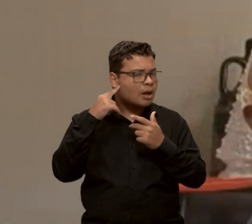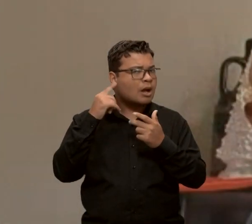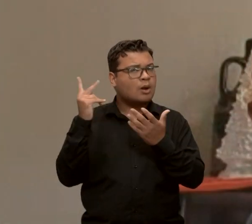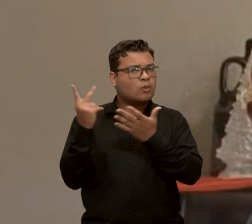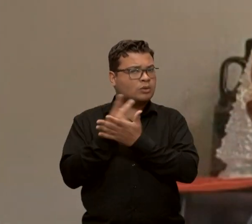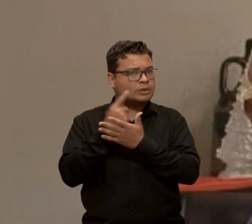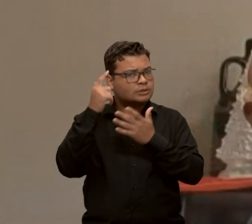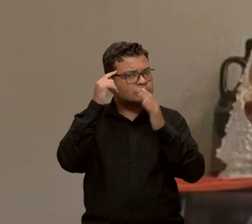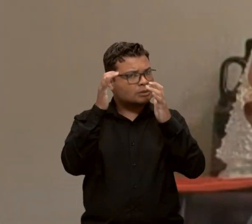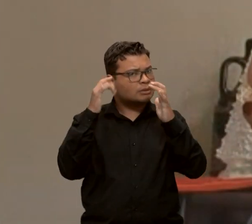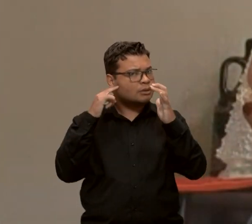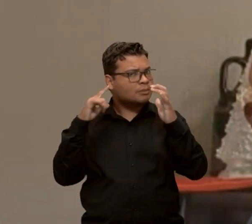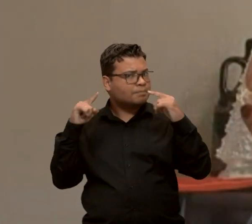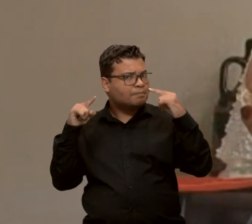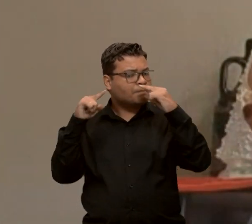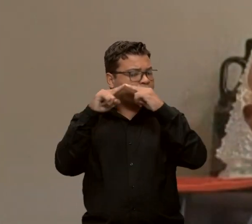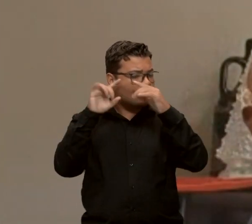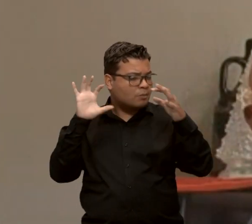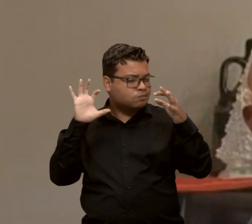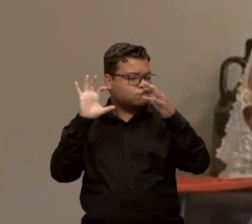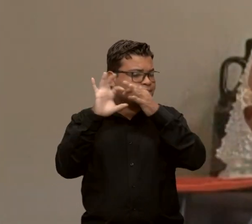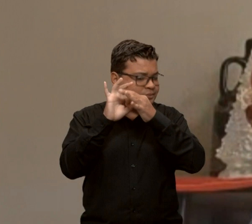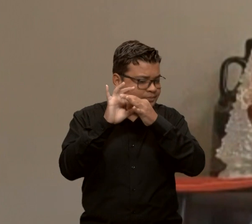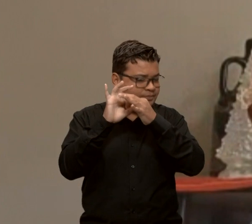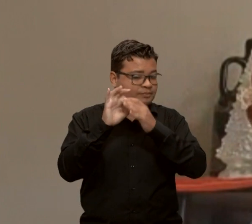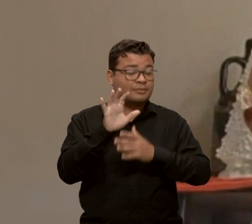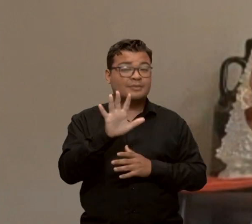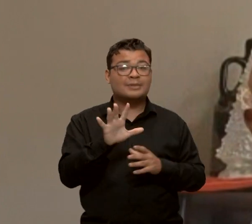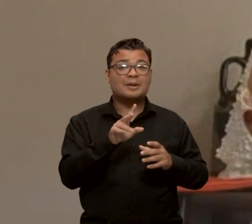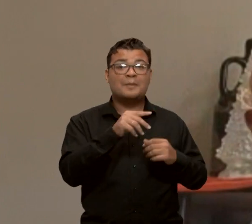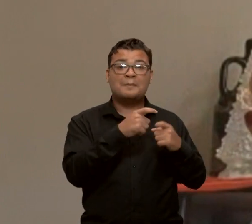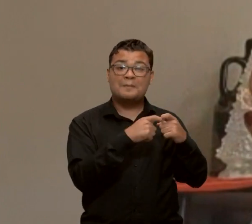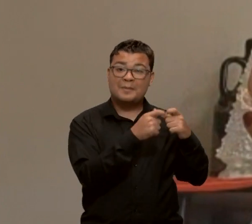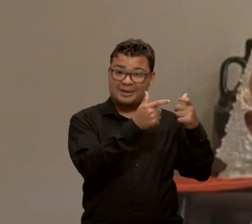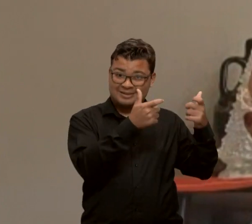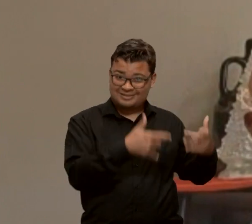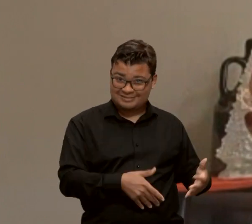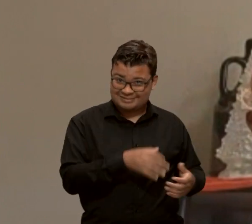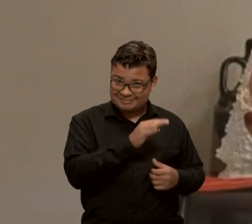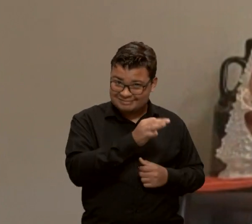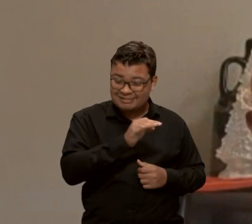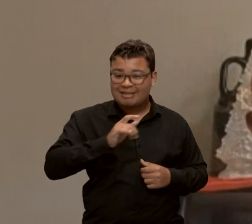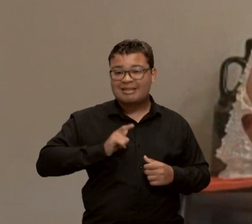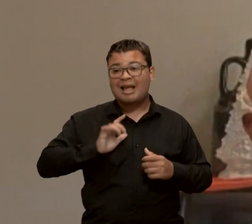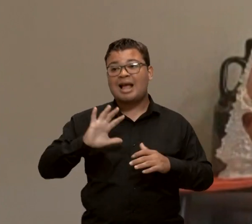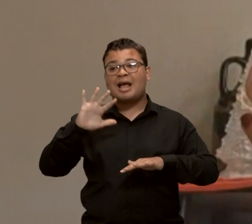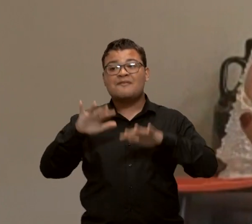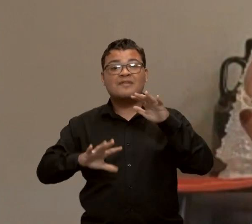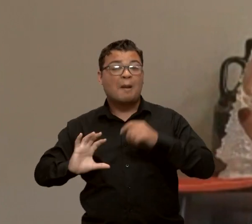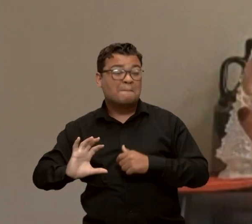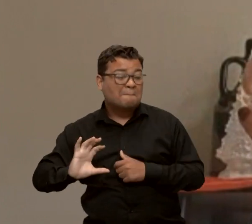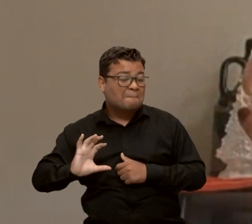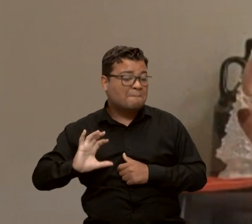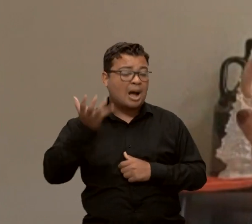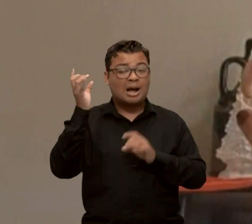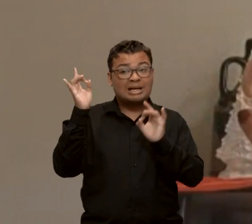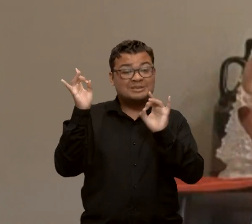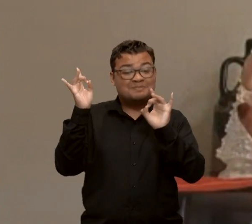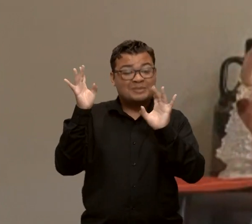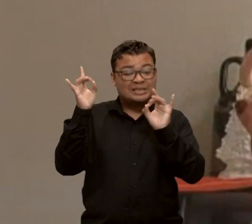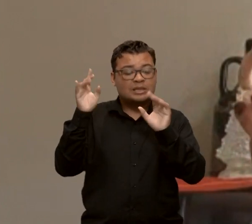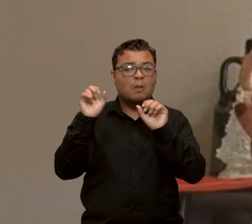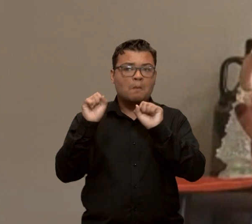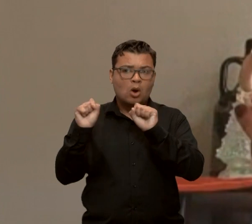adaptando. Mas, como o doutor mesmo falou aí, existem situações especiais que podem ser permanentes ou